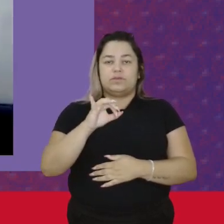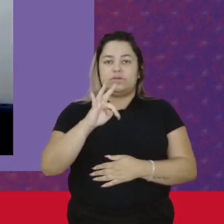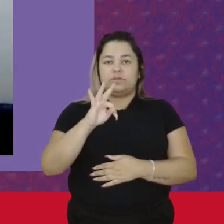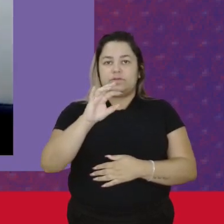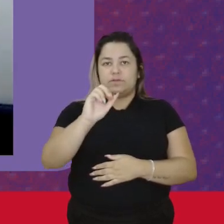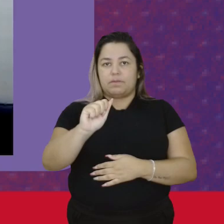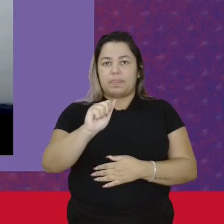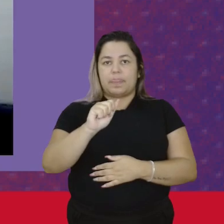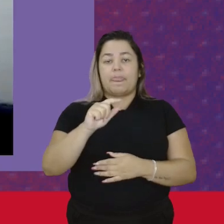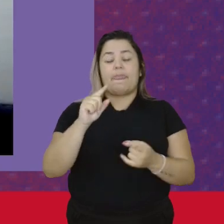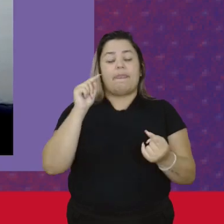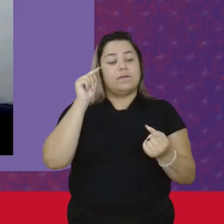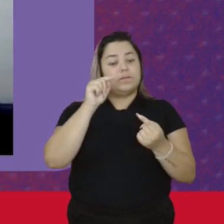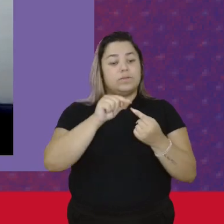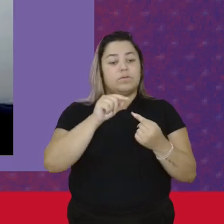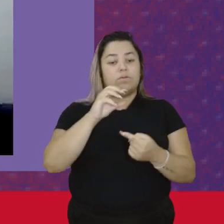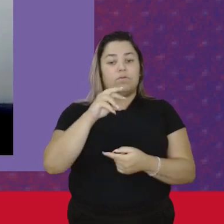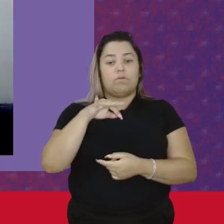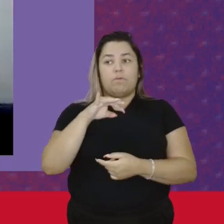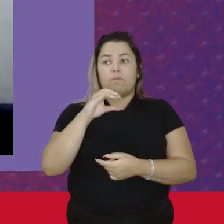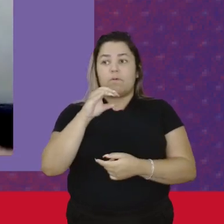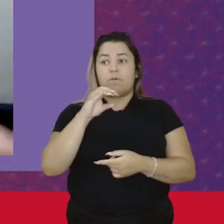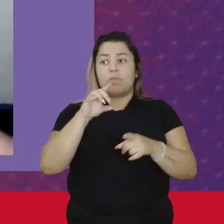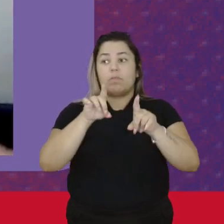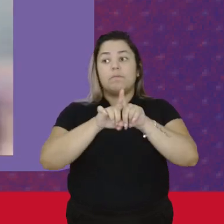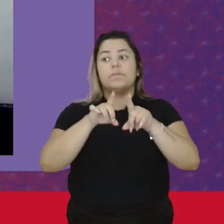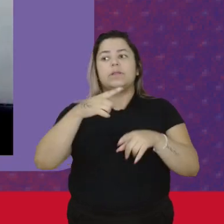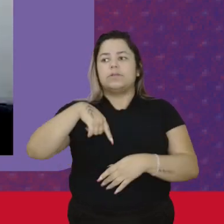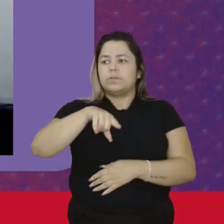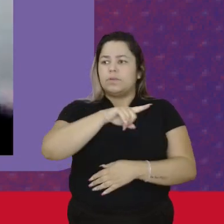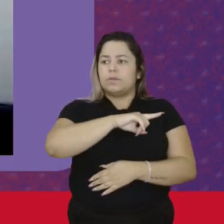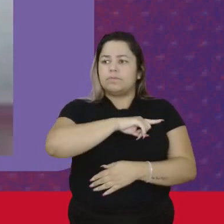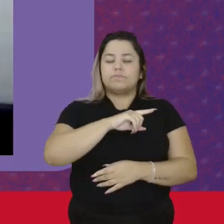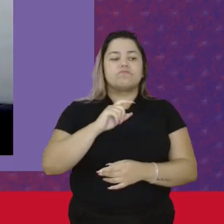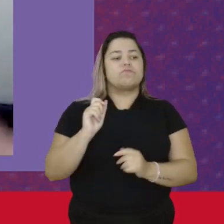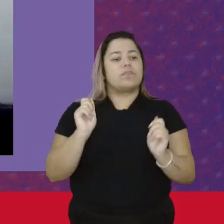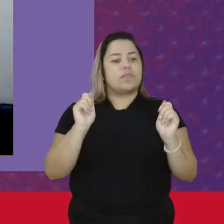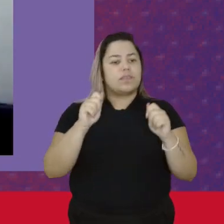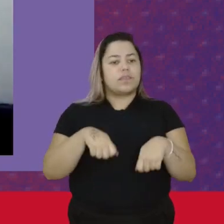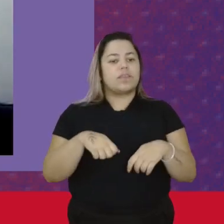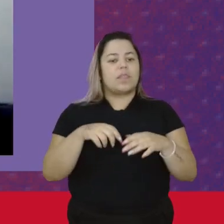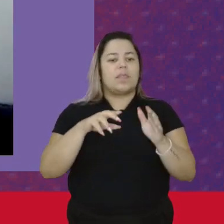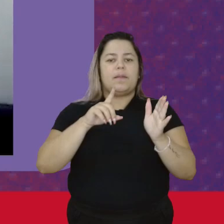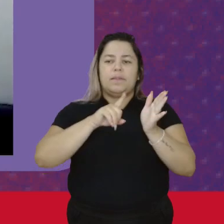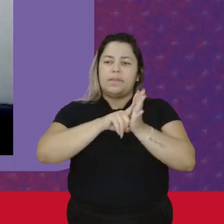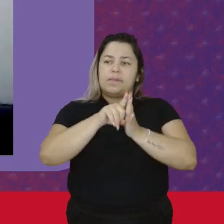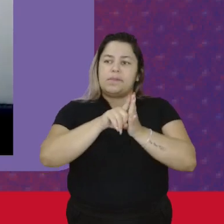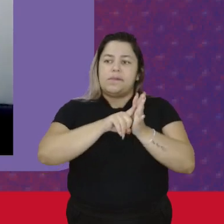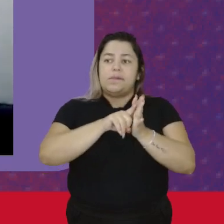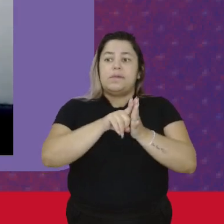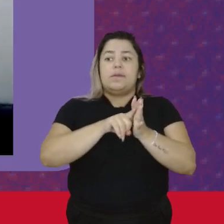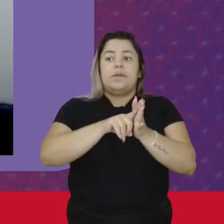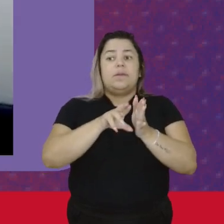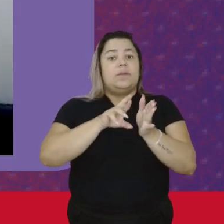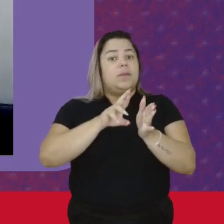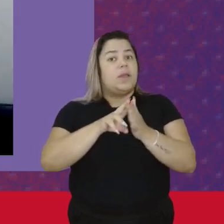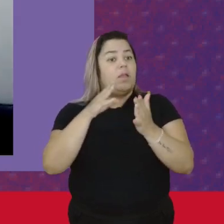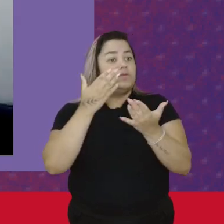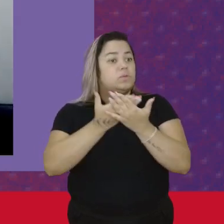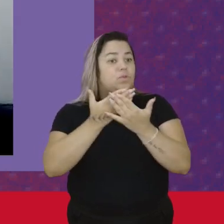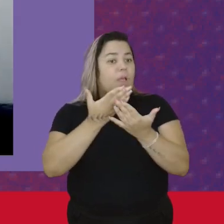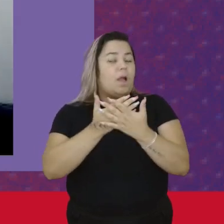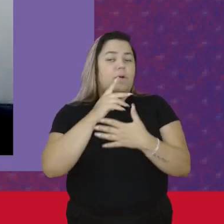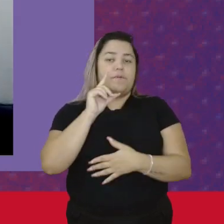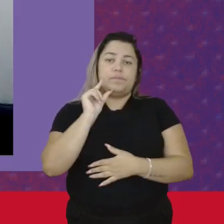comigo, que eu acho que a gente precisava revisitar e reestudar um pouquinho